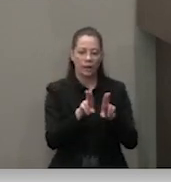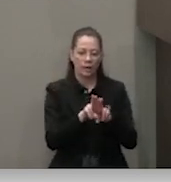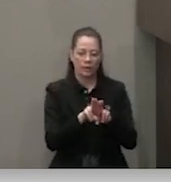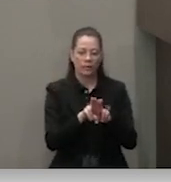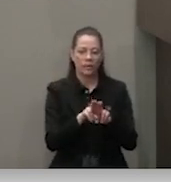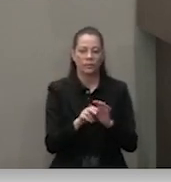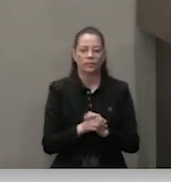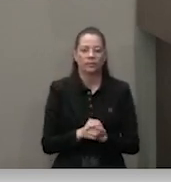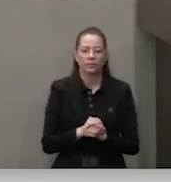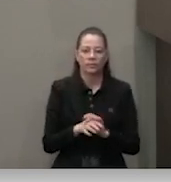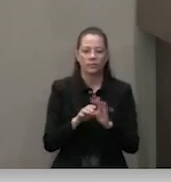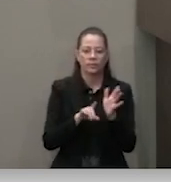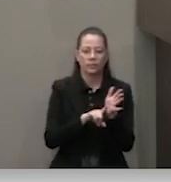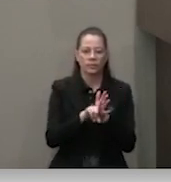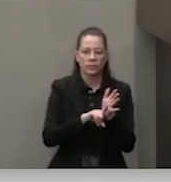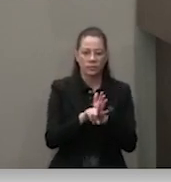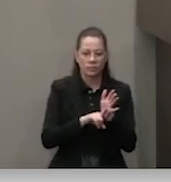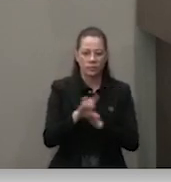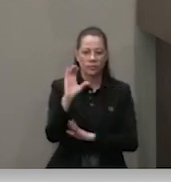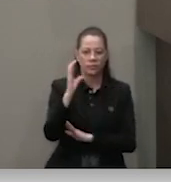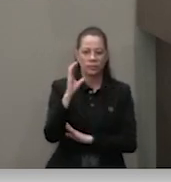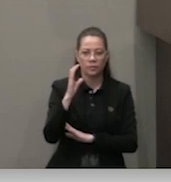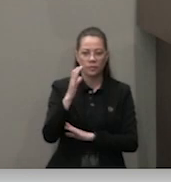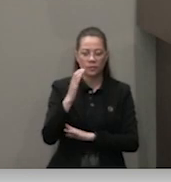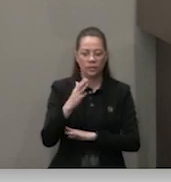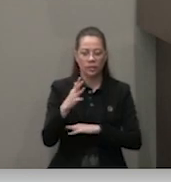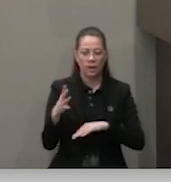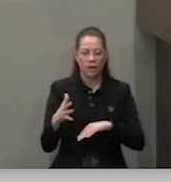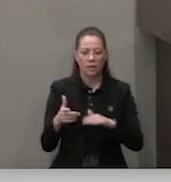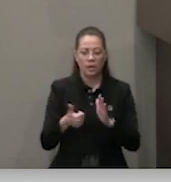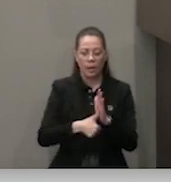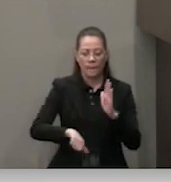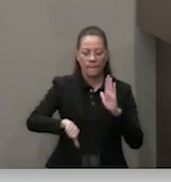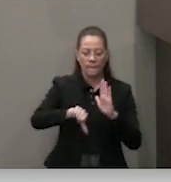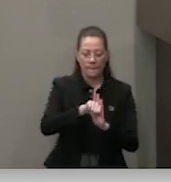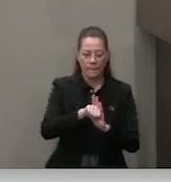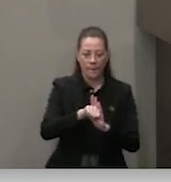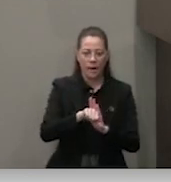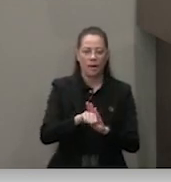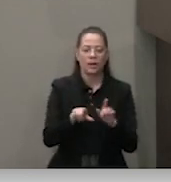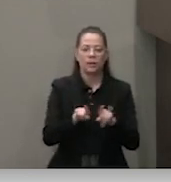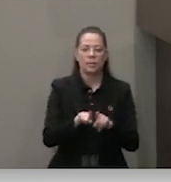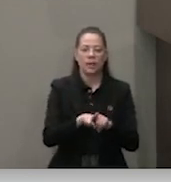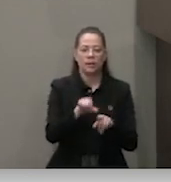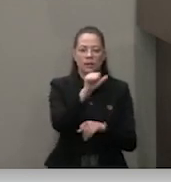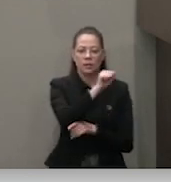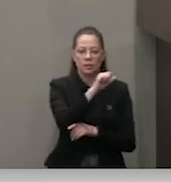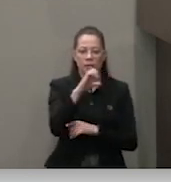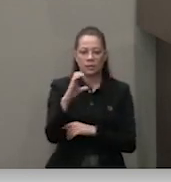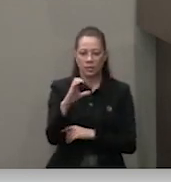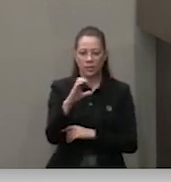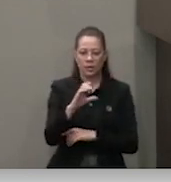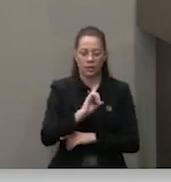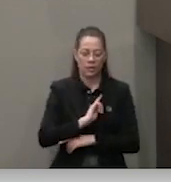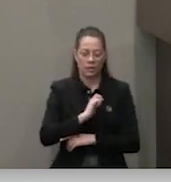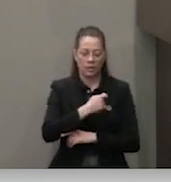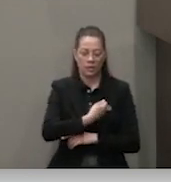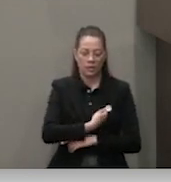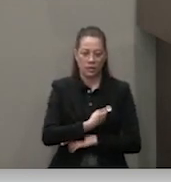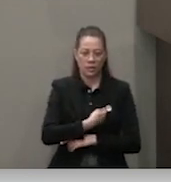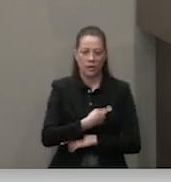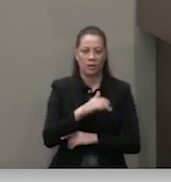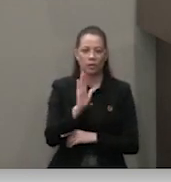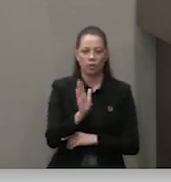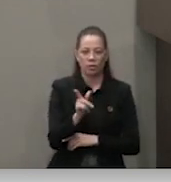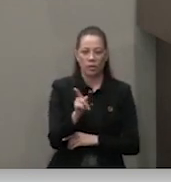fundo especialista em ciências criminais pela Universidade do Sul de Santa Catarina delegada de polícia há